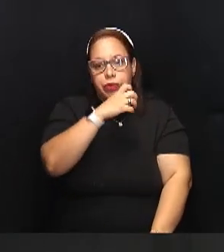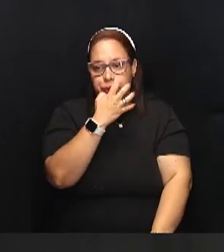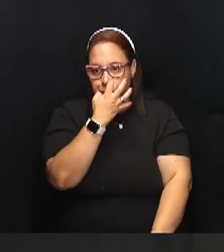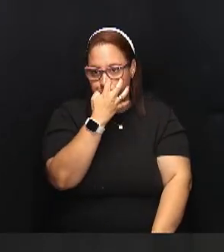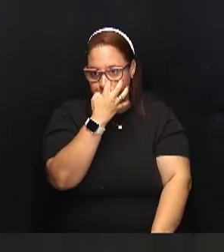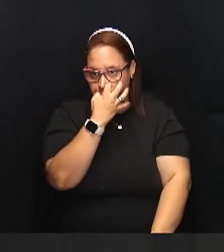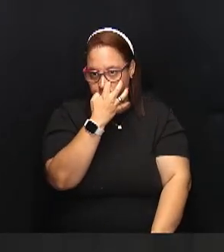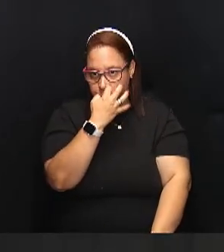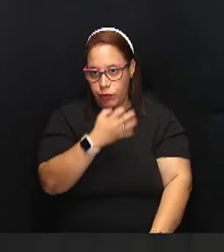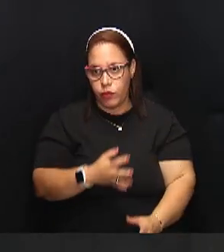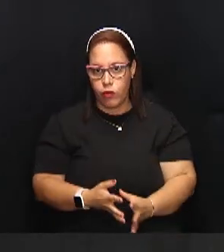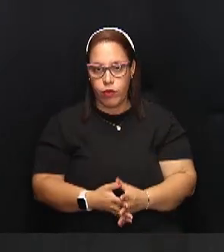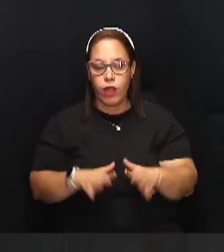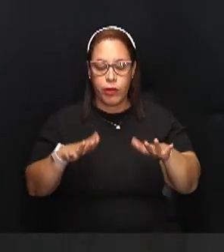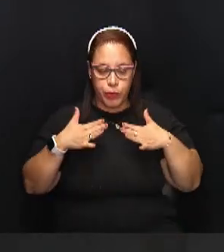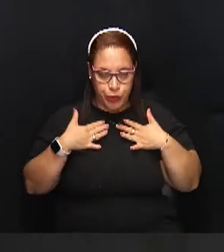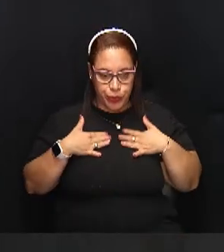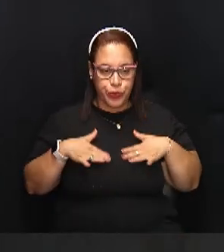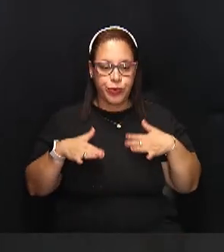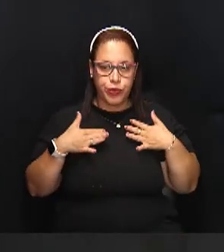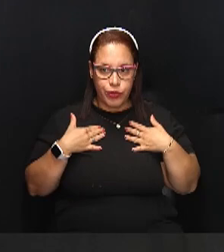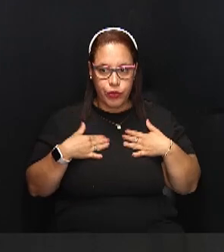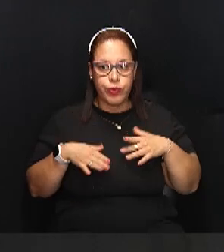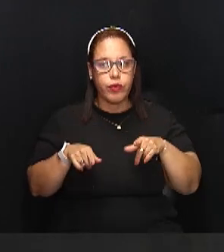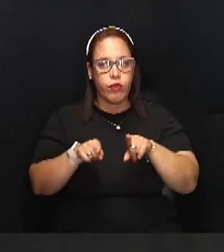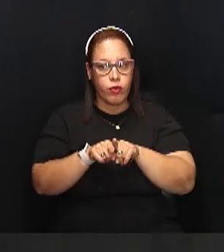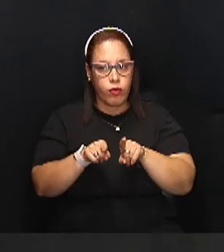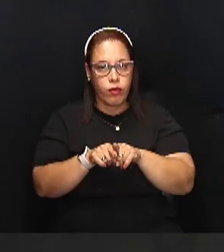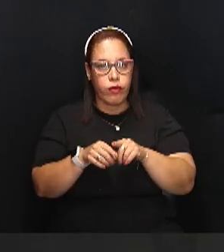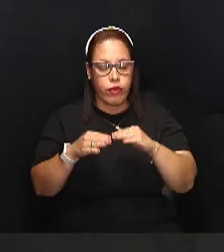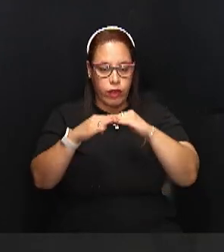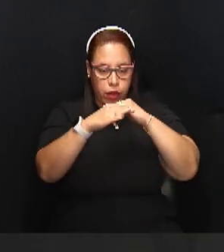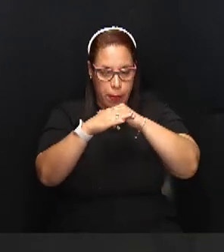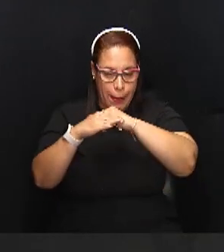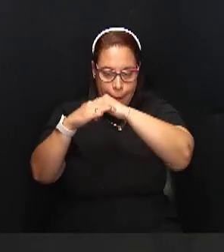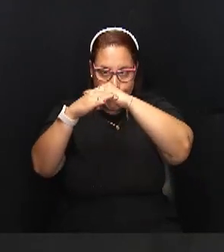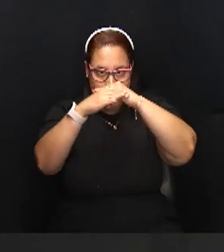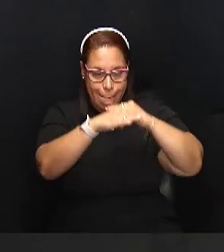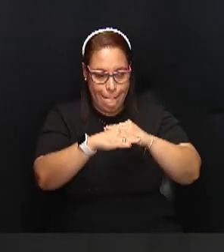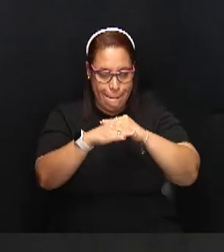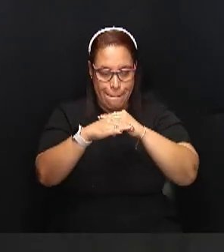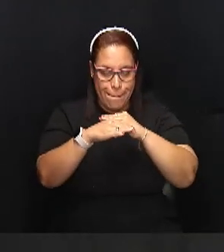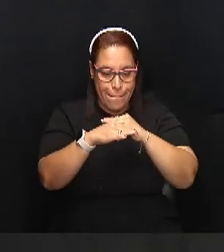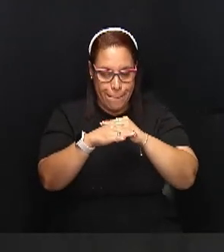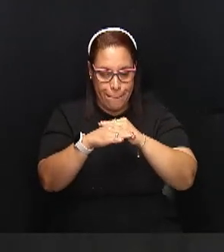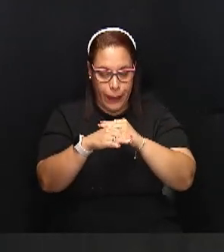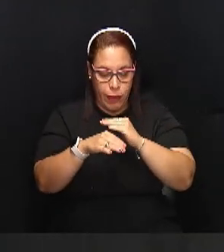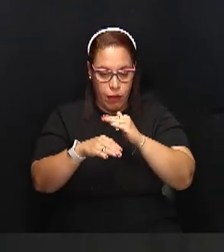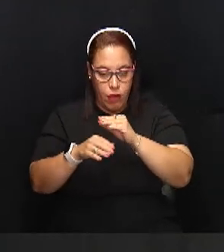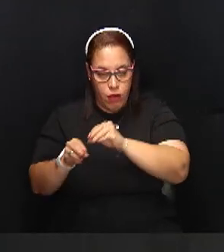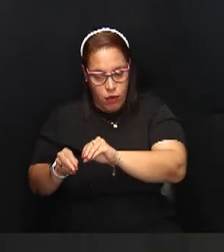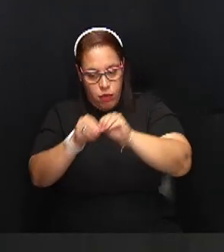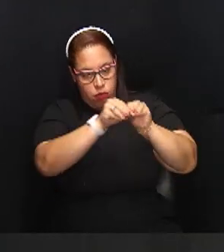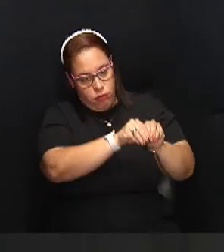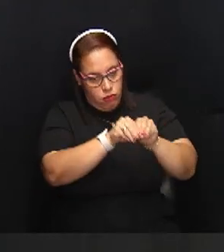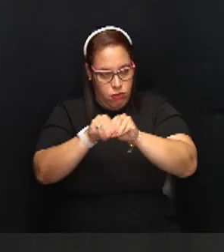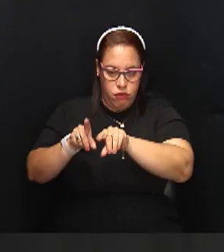nas situações mais tranquilas a gente também tenha equilíbrio e saiba que isso pode ser transitório.